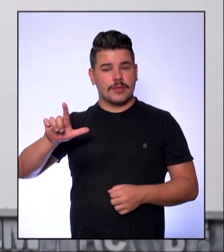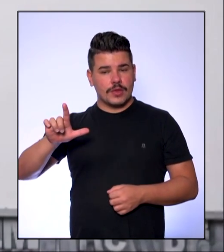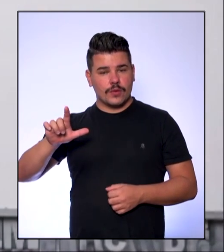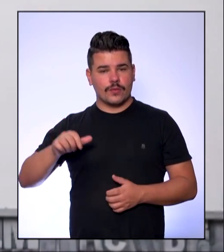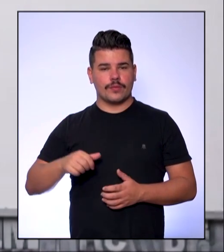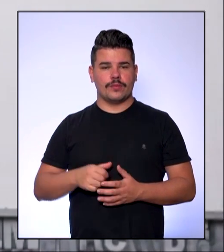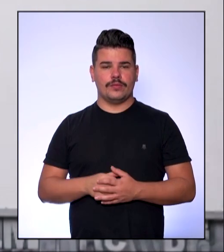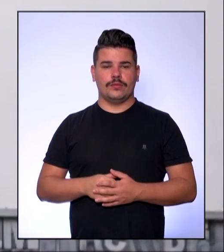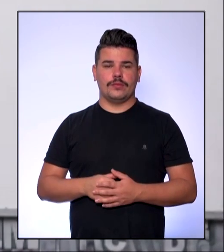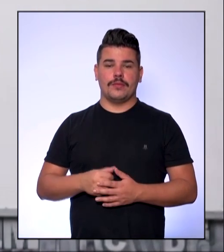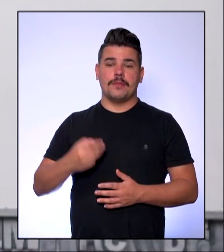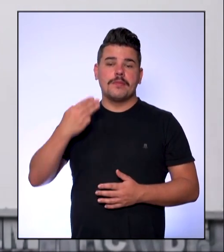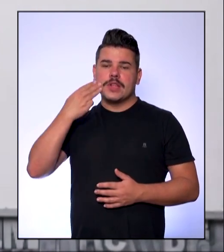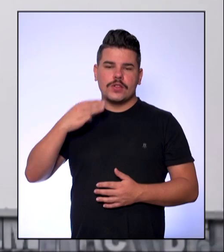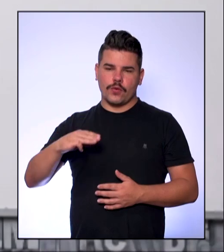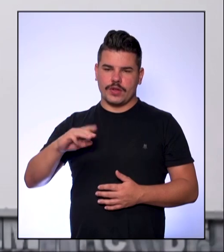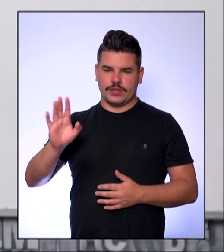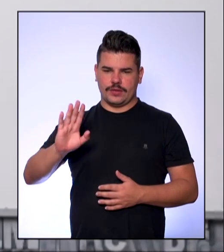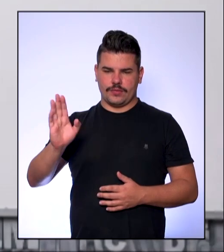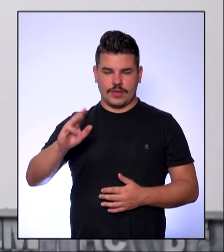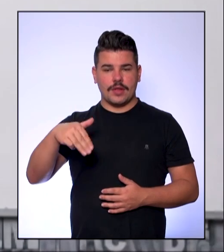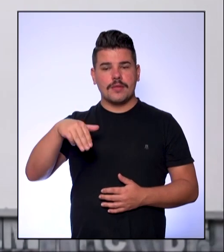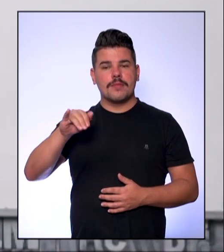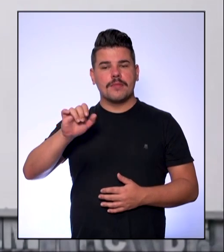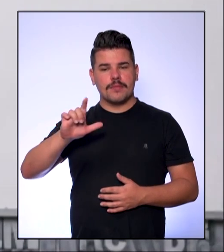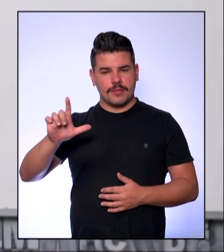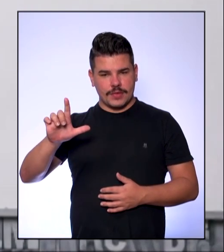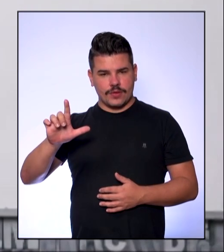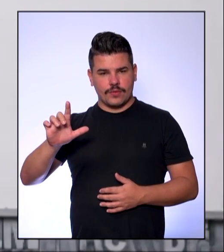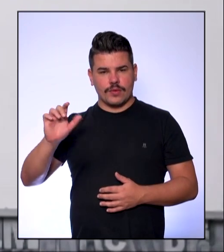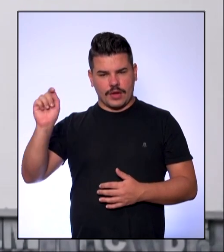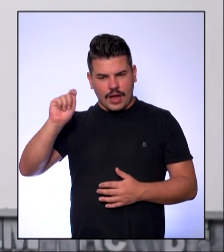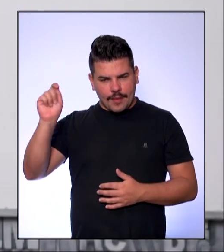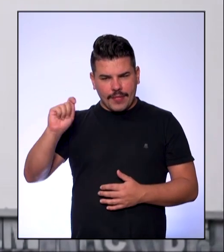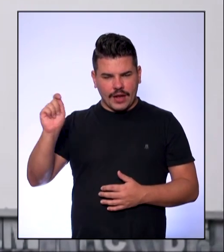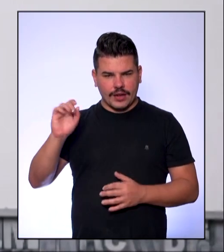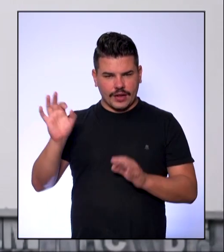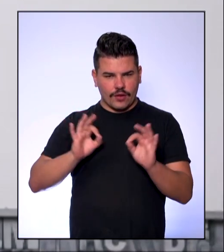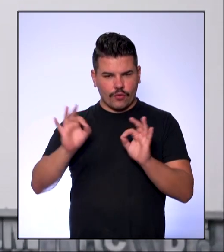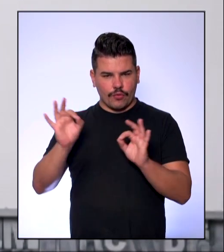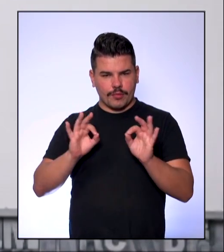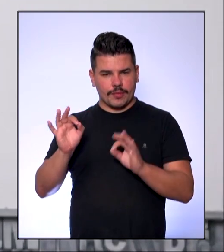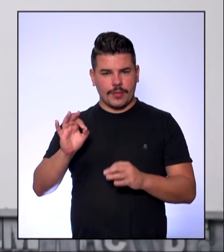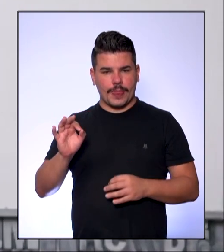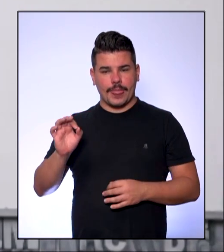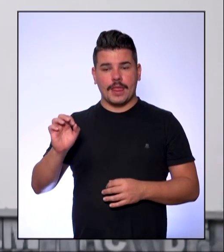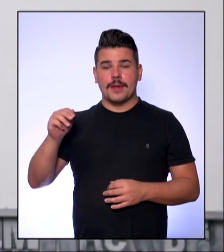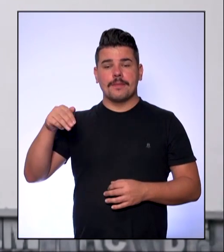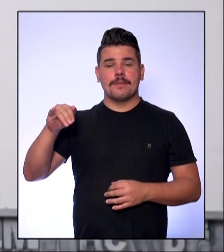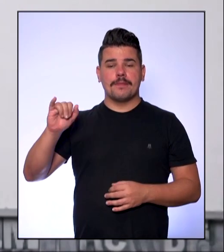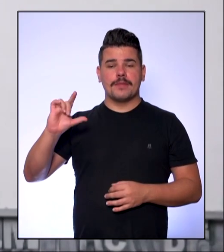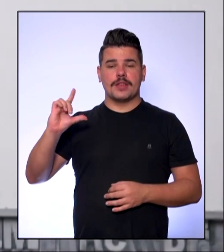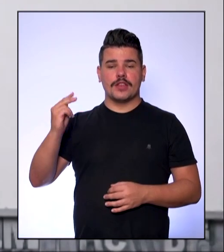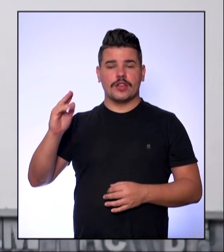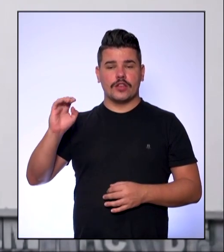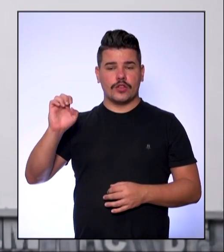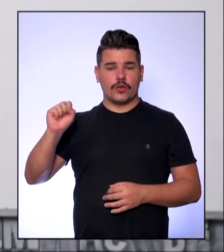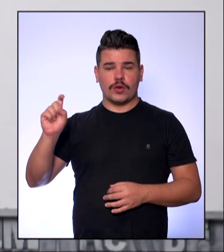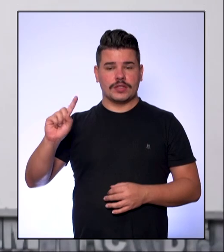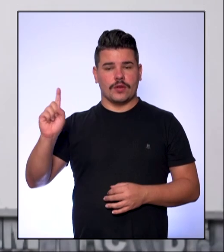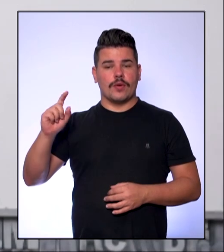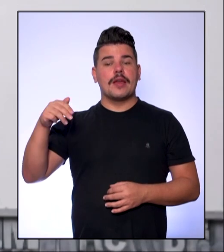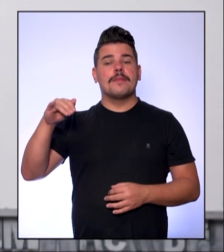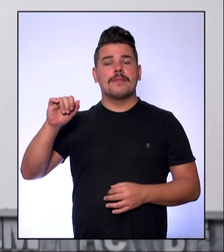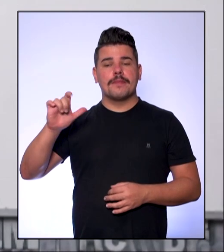anos, e não 12, 13 milhões, tá? Só esse adendozinho arrumem aí, por favor. Ao invés de 12 milhões, é 12 mil, tá? Só